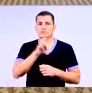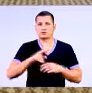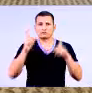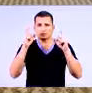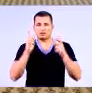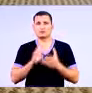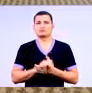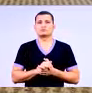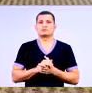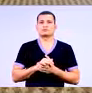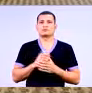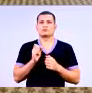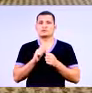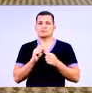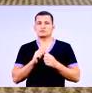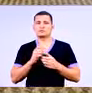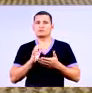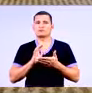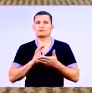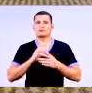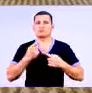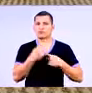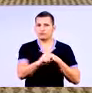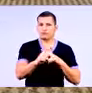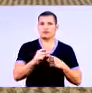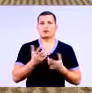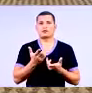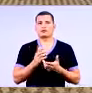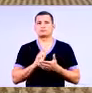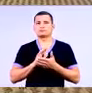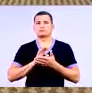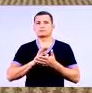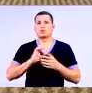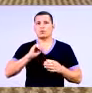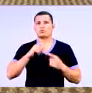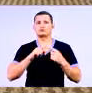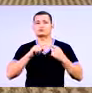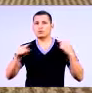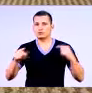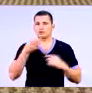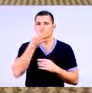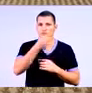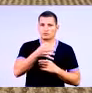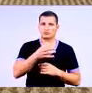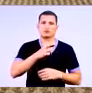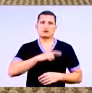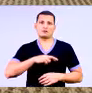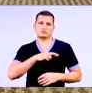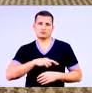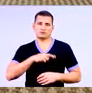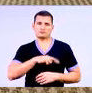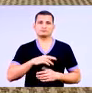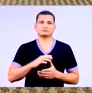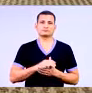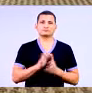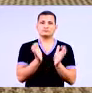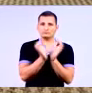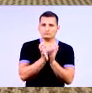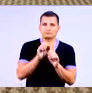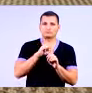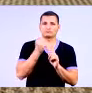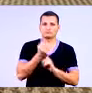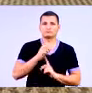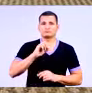ruim, ou por alguma desavença, ou por discordar de opinião, de religião, de grupo social,